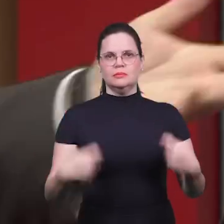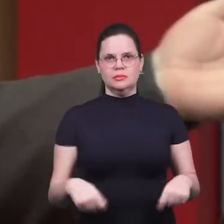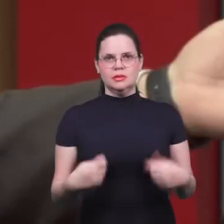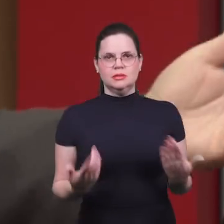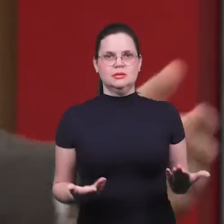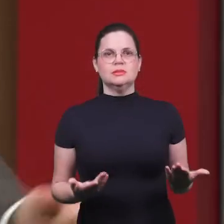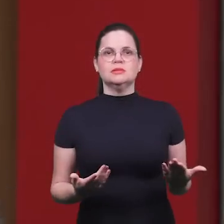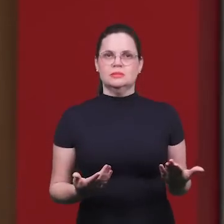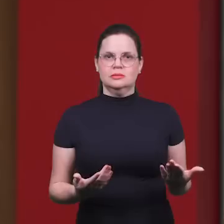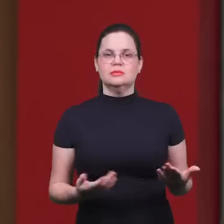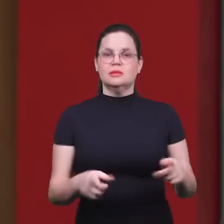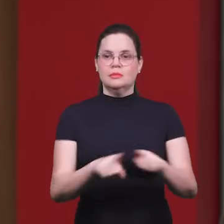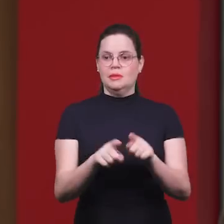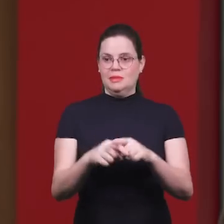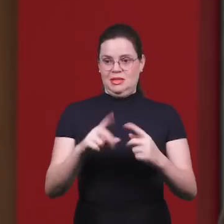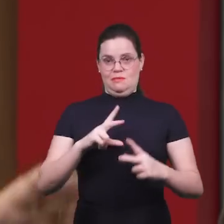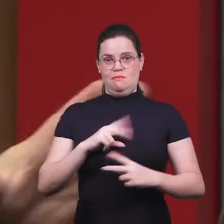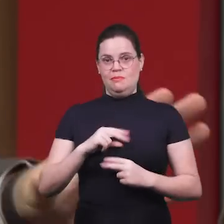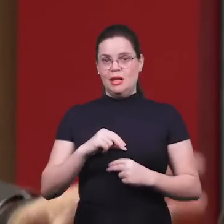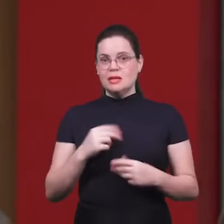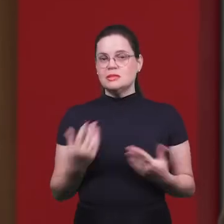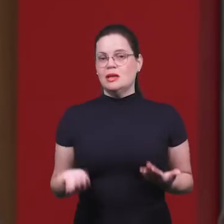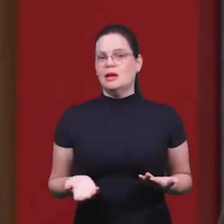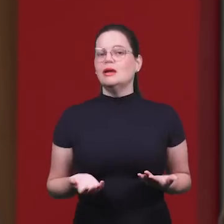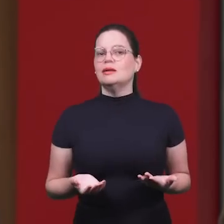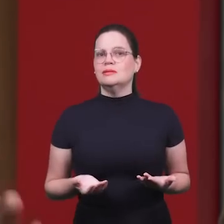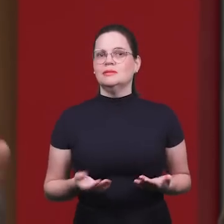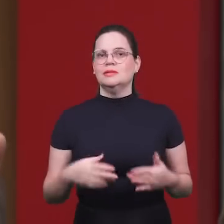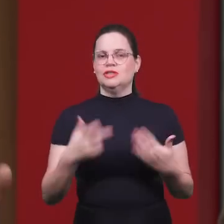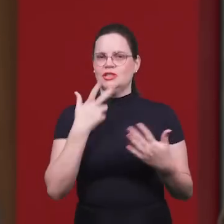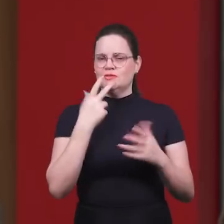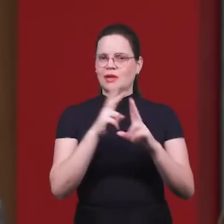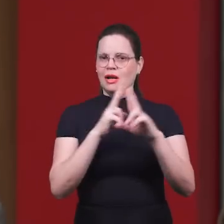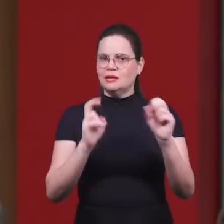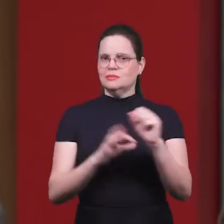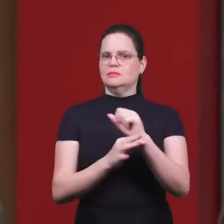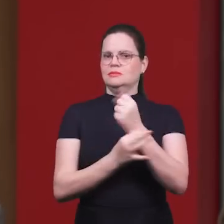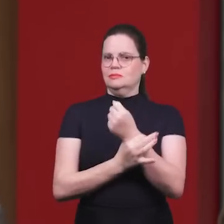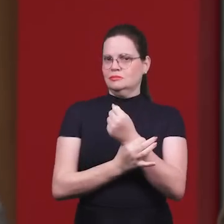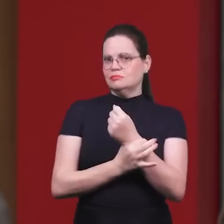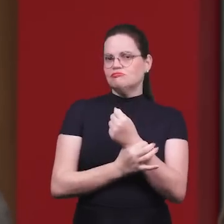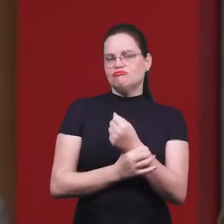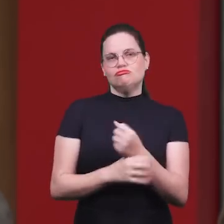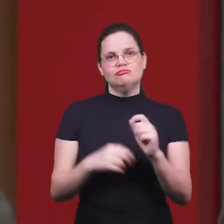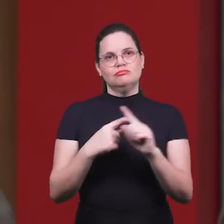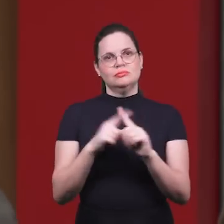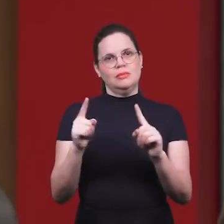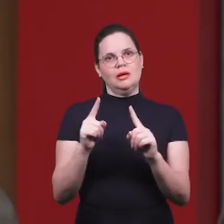resultados. Meritocracia. Então, a gente fala dessa estabilidade, mas... No fundo,